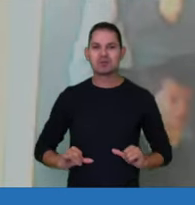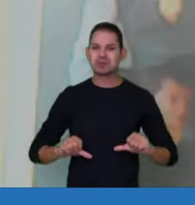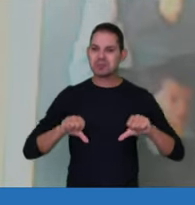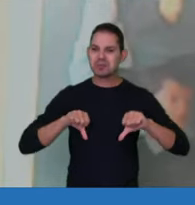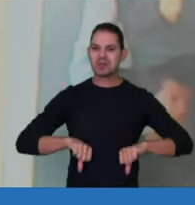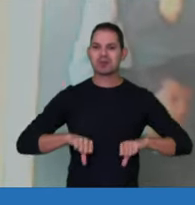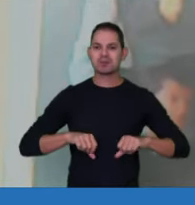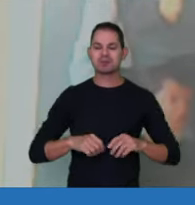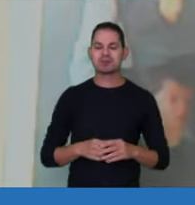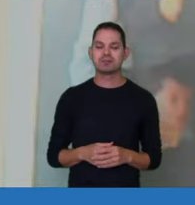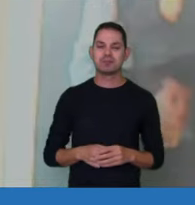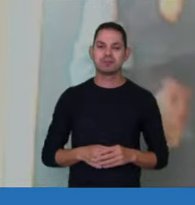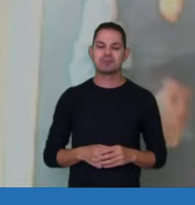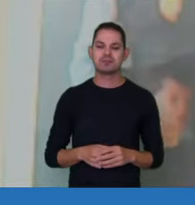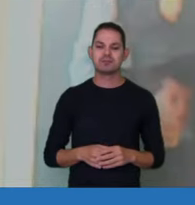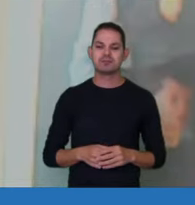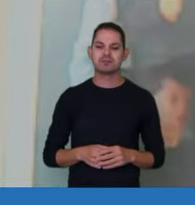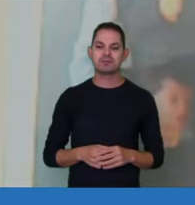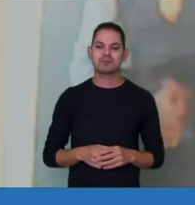É...